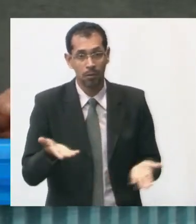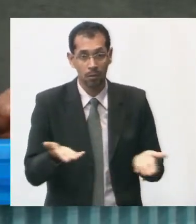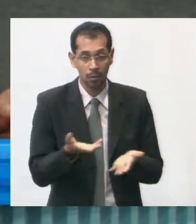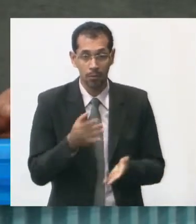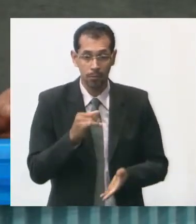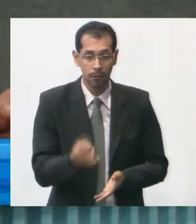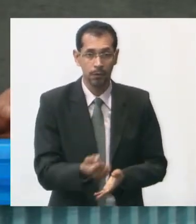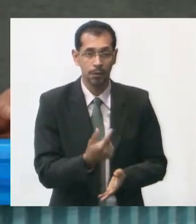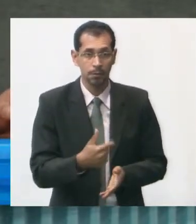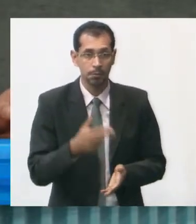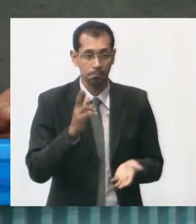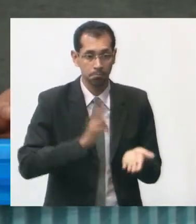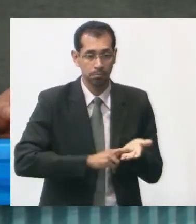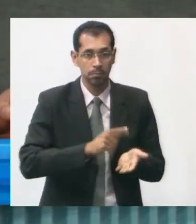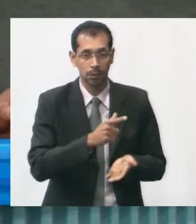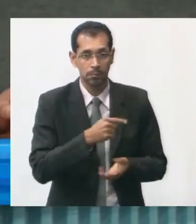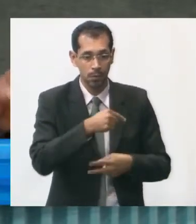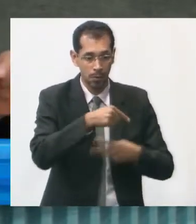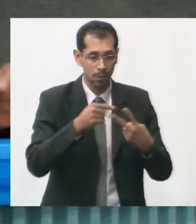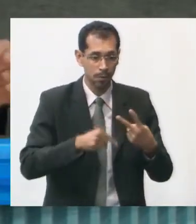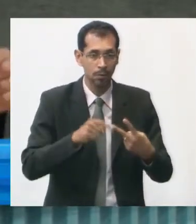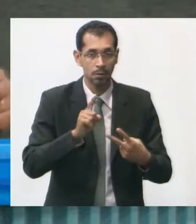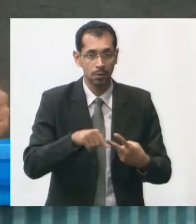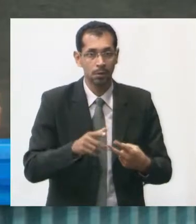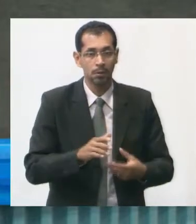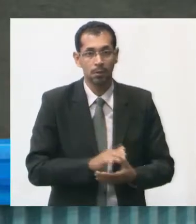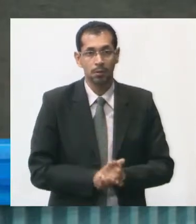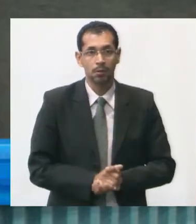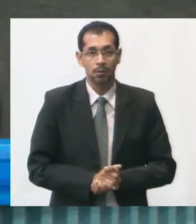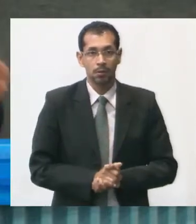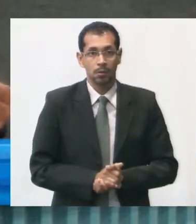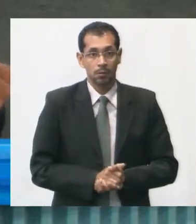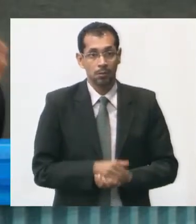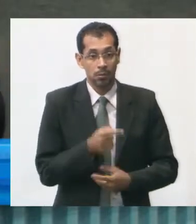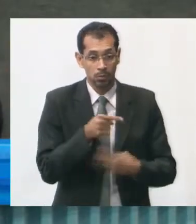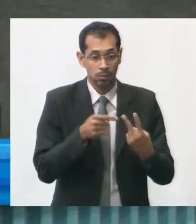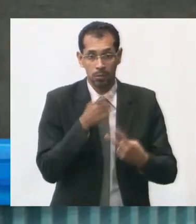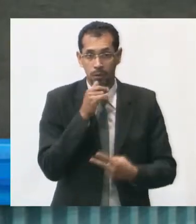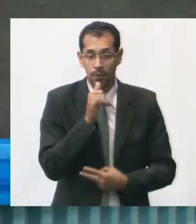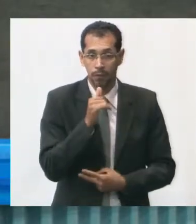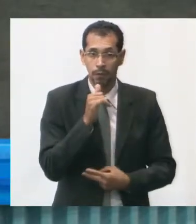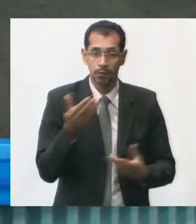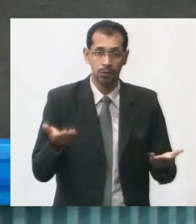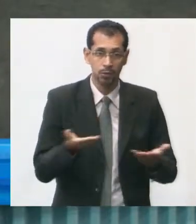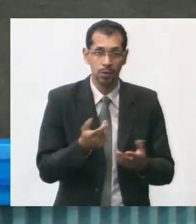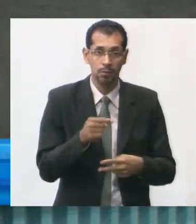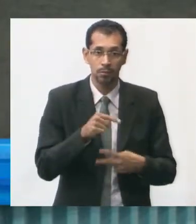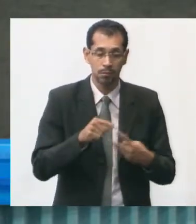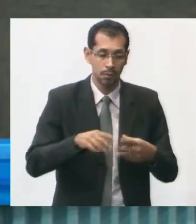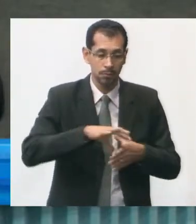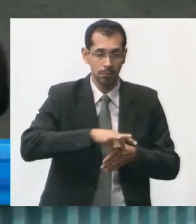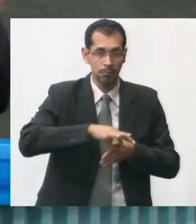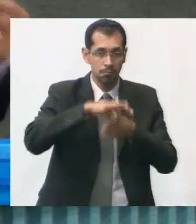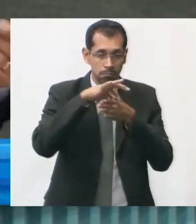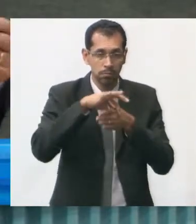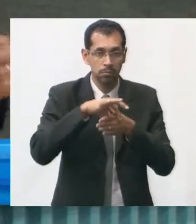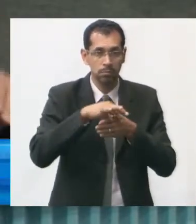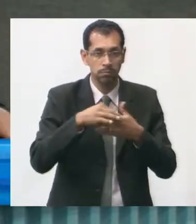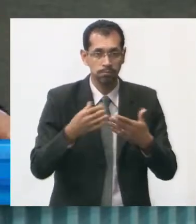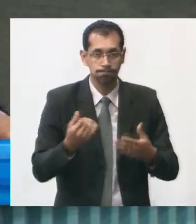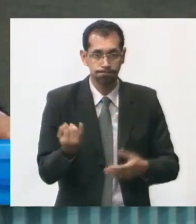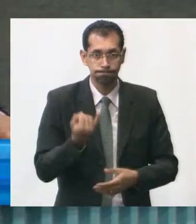comunitário de Andorinhas, o Guaraci, e também ao Jair França, uma liderança de Santa Marta que tem trabalhado em